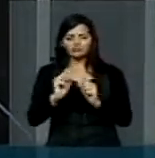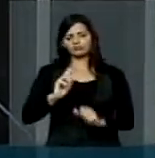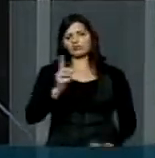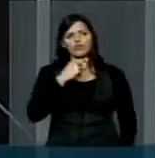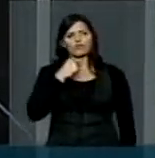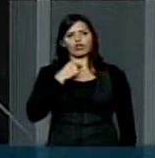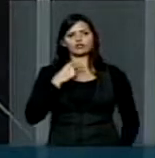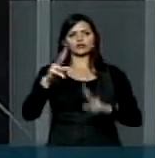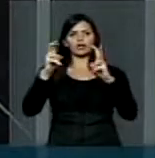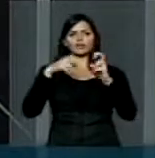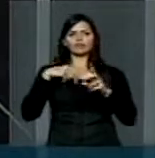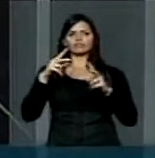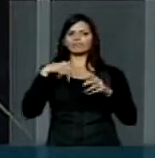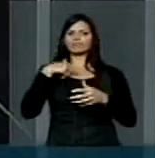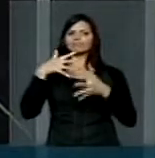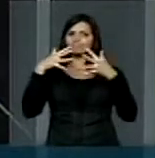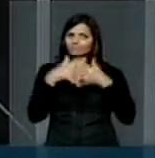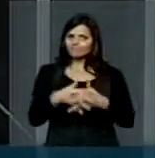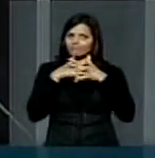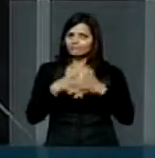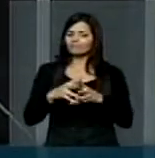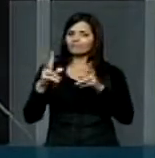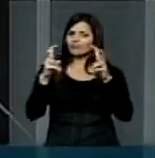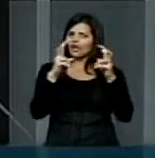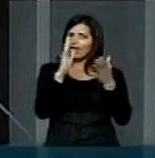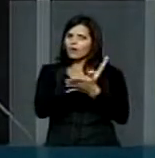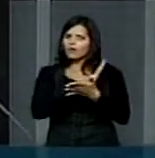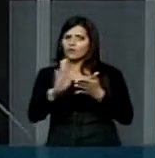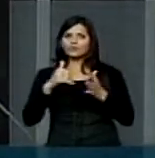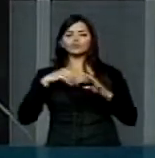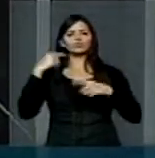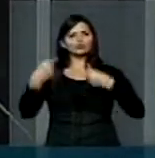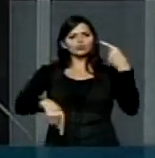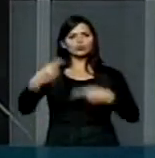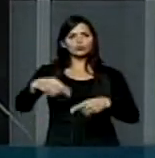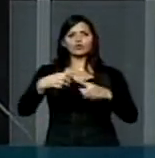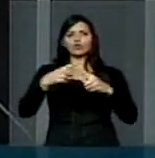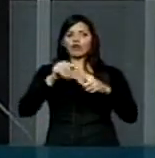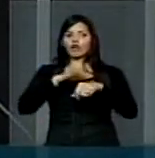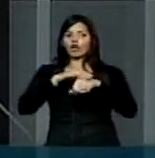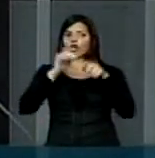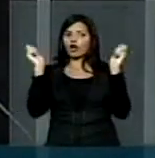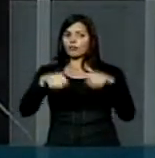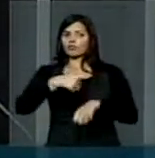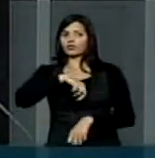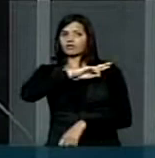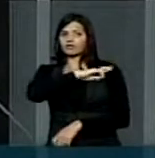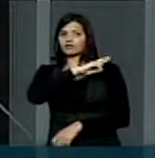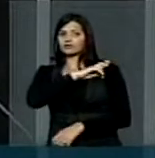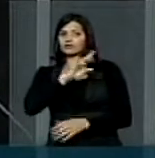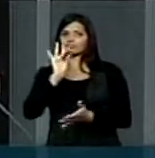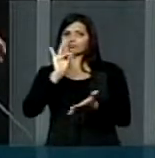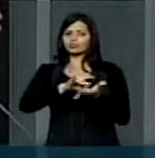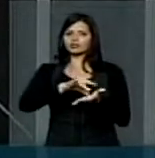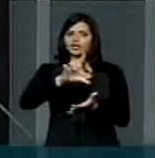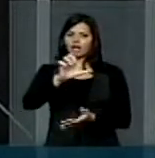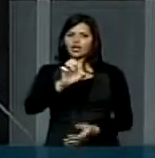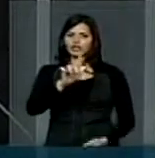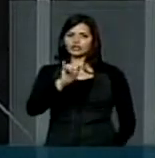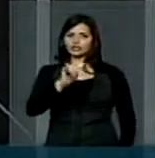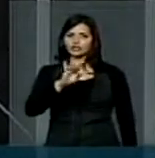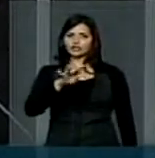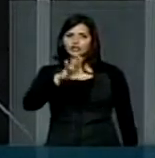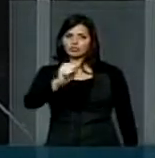tão polêmicos como alguns dos assuntos tratados. A competência legítima,